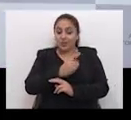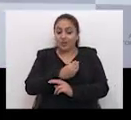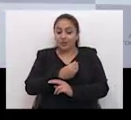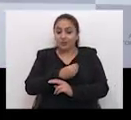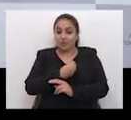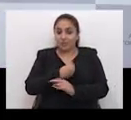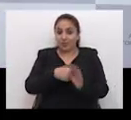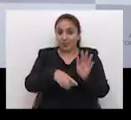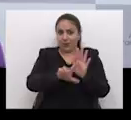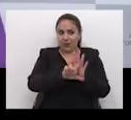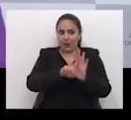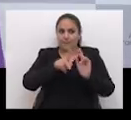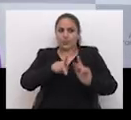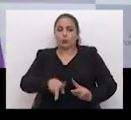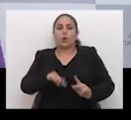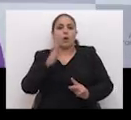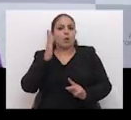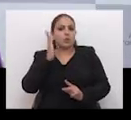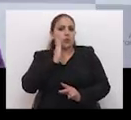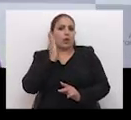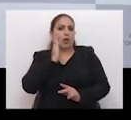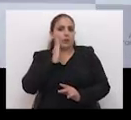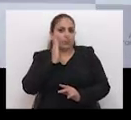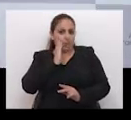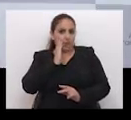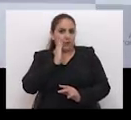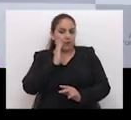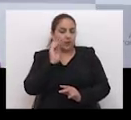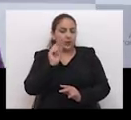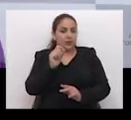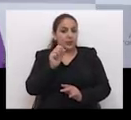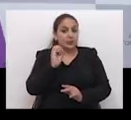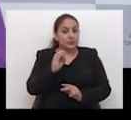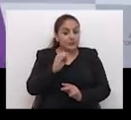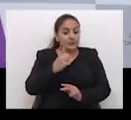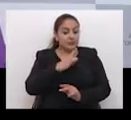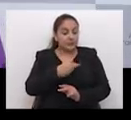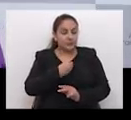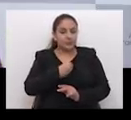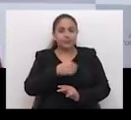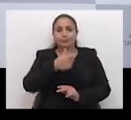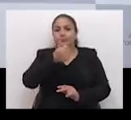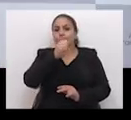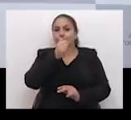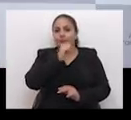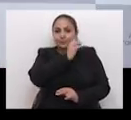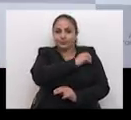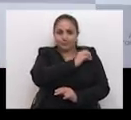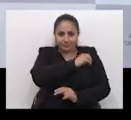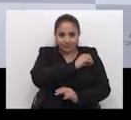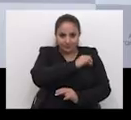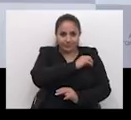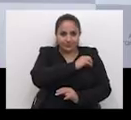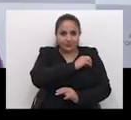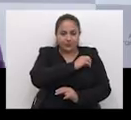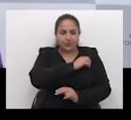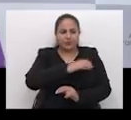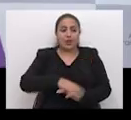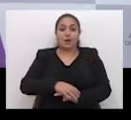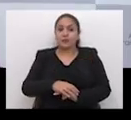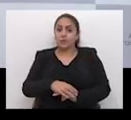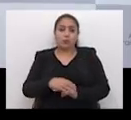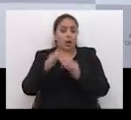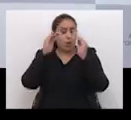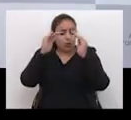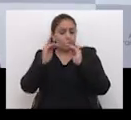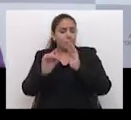a lei, o sujeito já sabe, já fica sabendo que se ele estiver ali ingerindo bebida alcoólica, ele está sendo